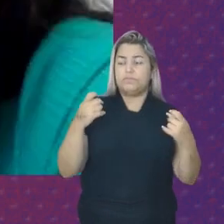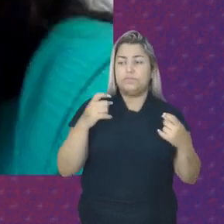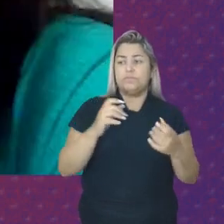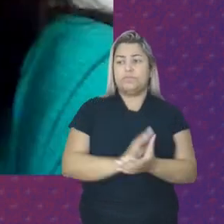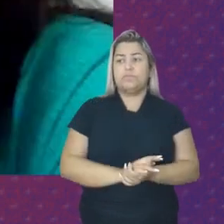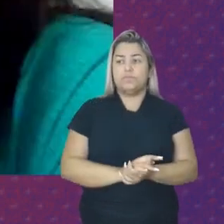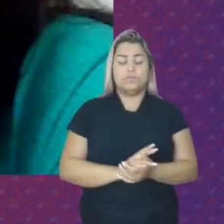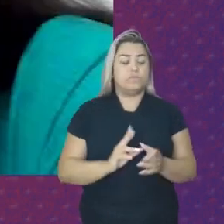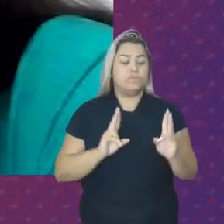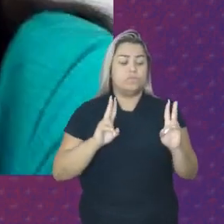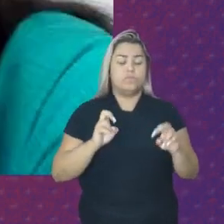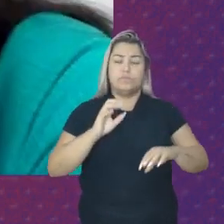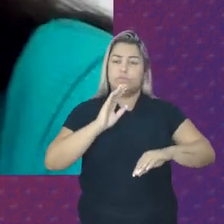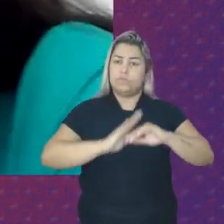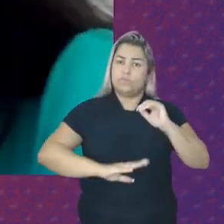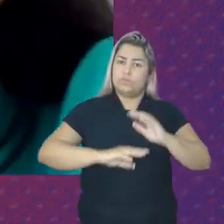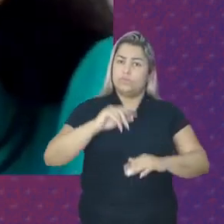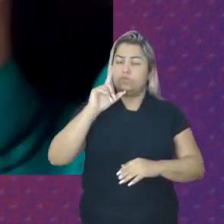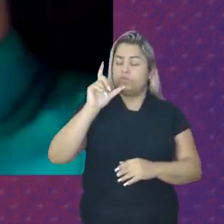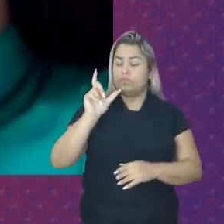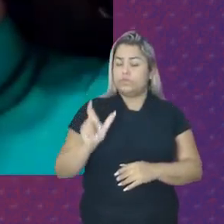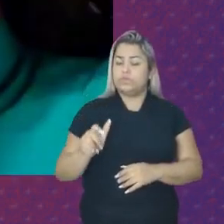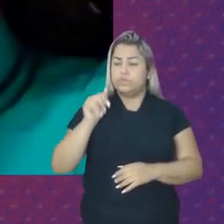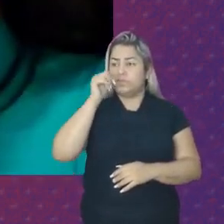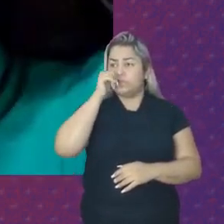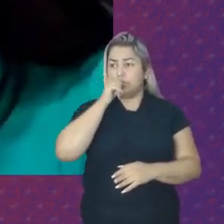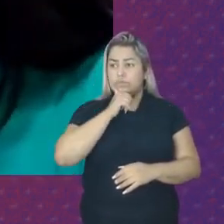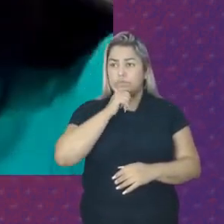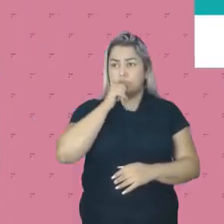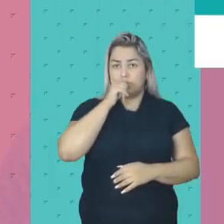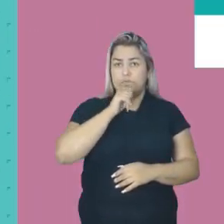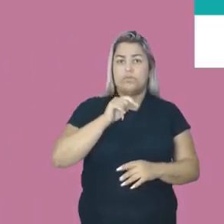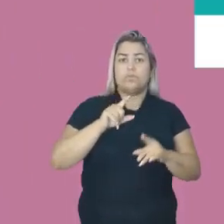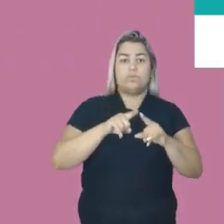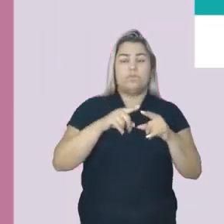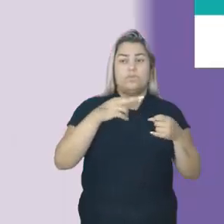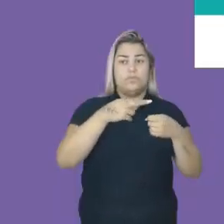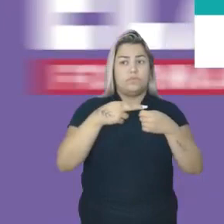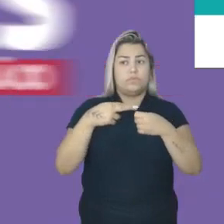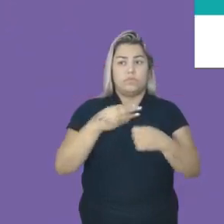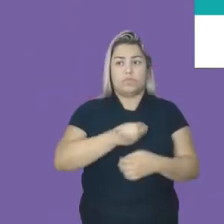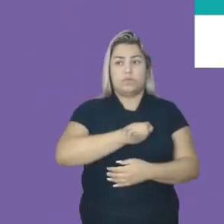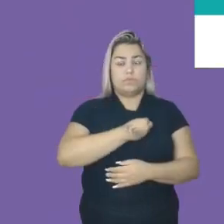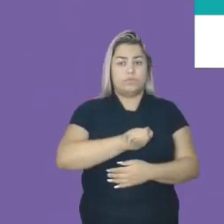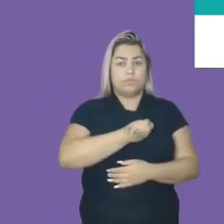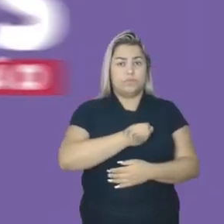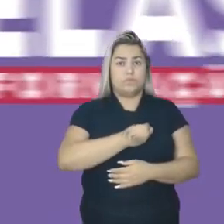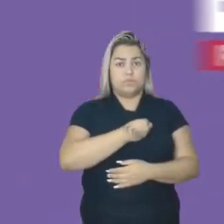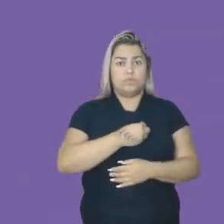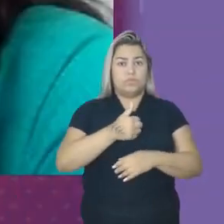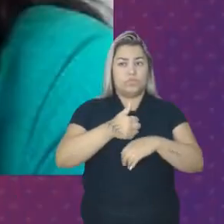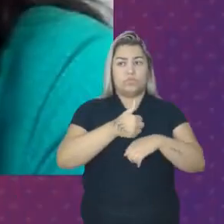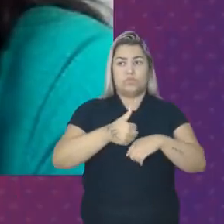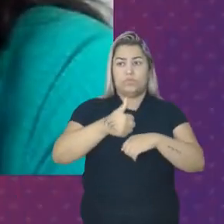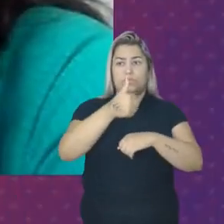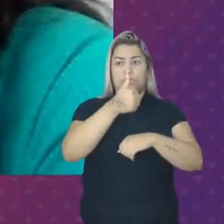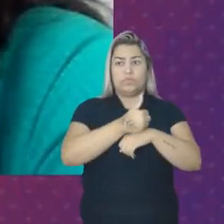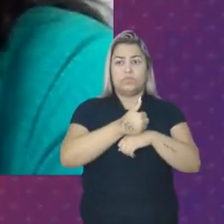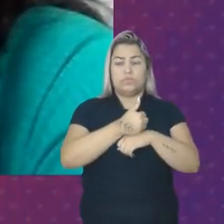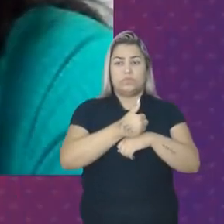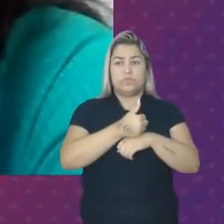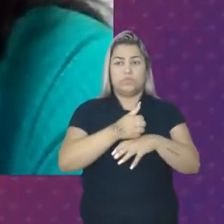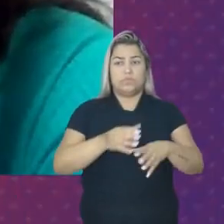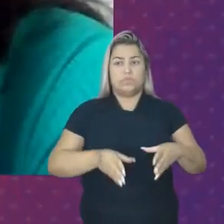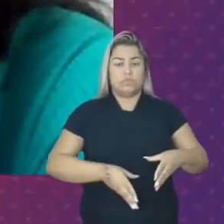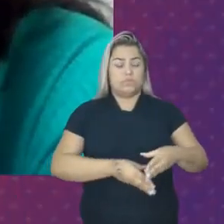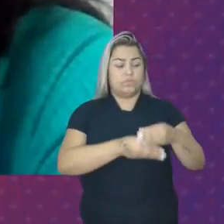de violência, quem são essas mulheres, a região que elas vivem, que a partir do golpe que foi